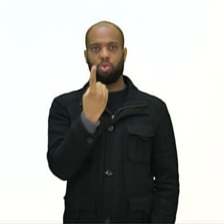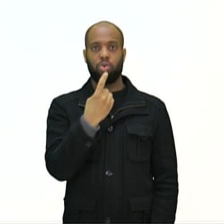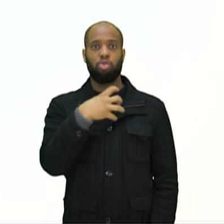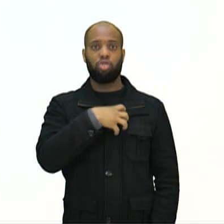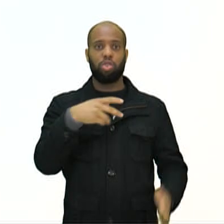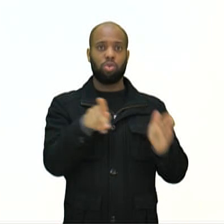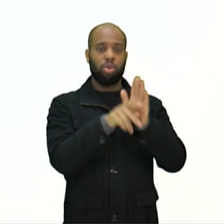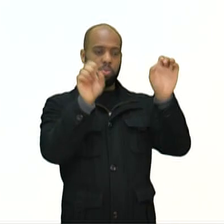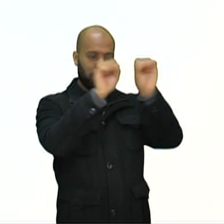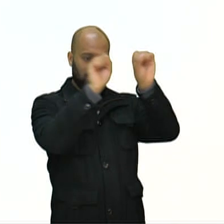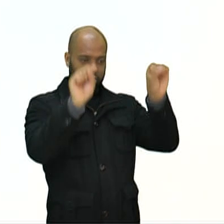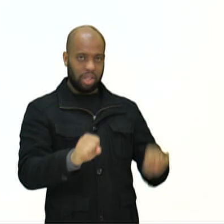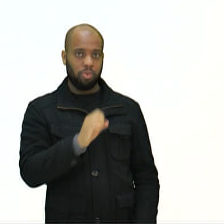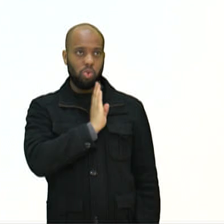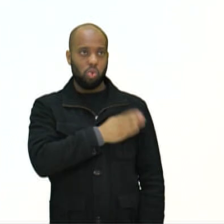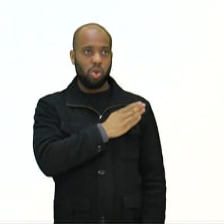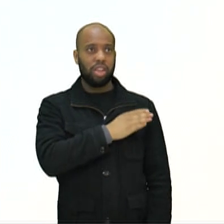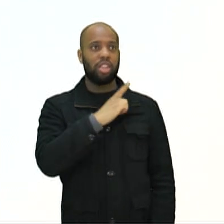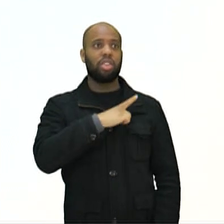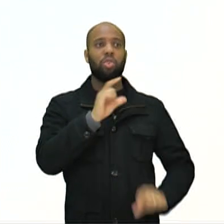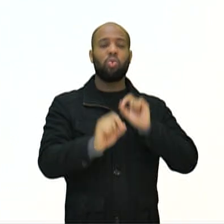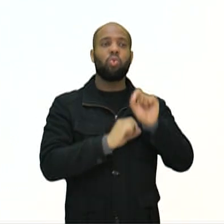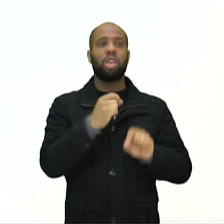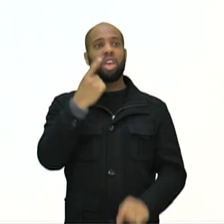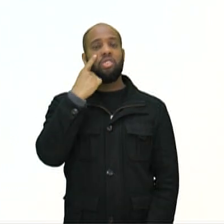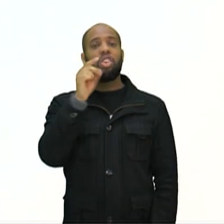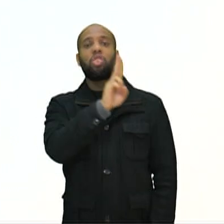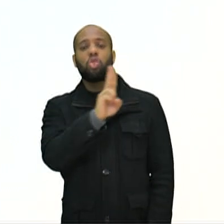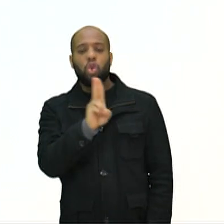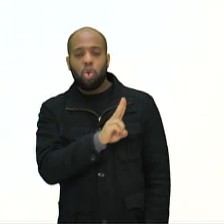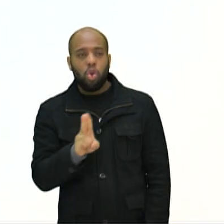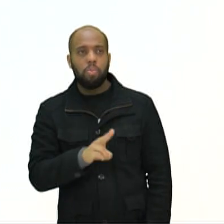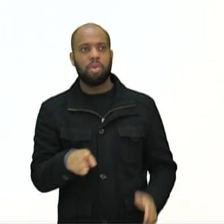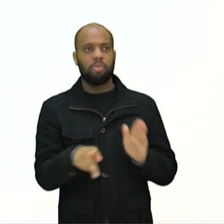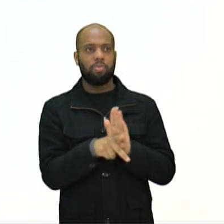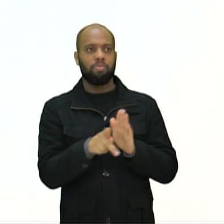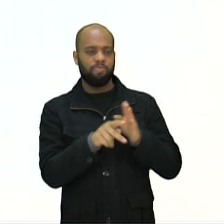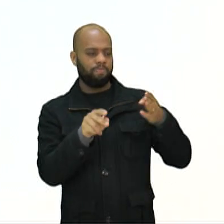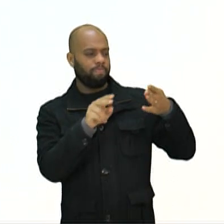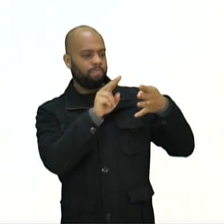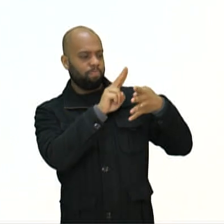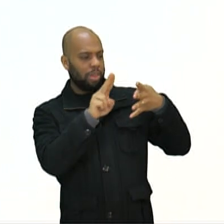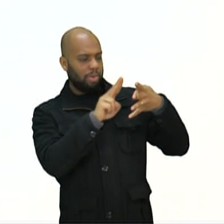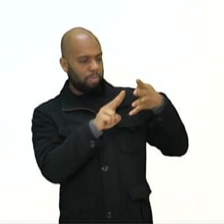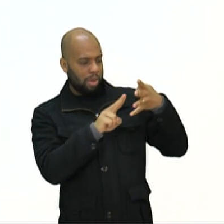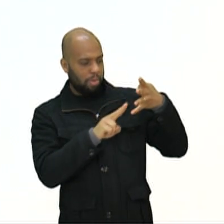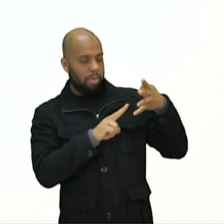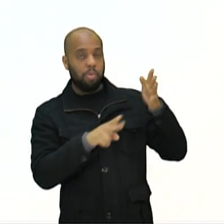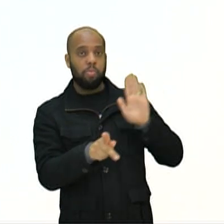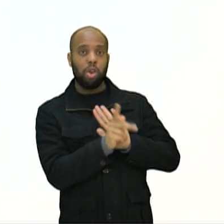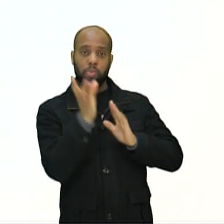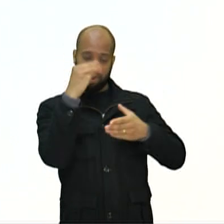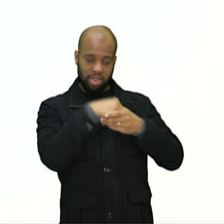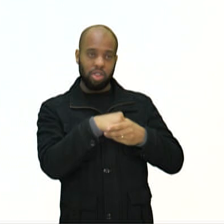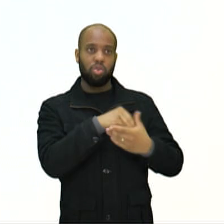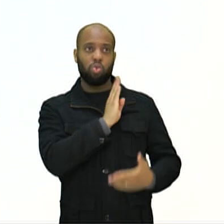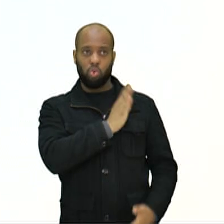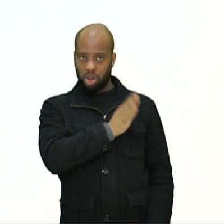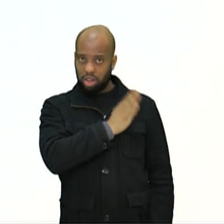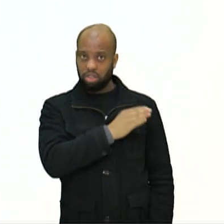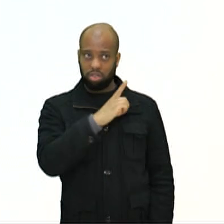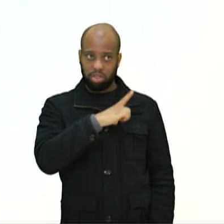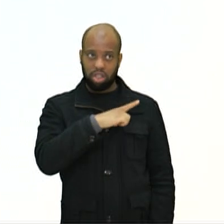de condução do coração humano é composto pelo nódulo sinoatrial, nódulo atrioventricular, feixe de His e pelas fibras de